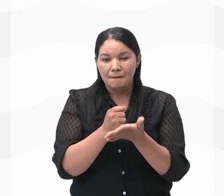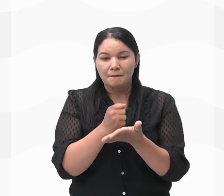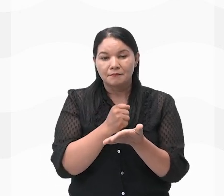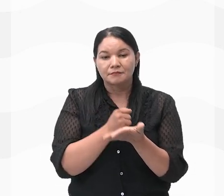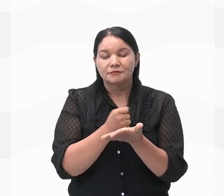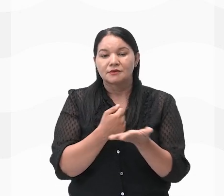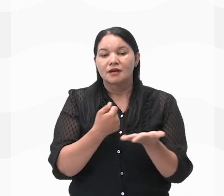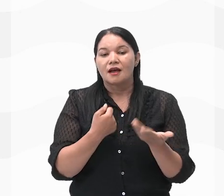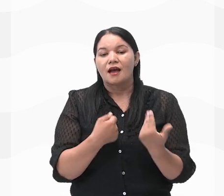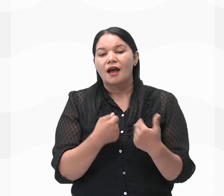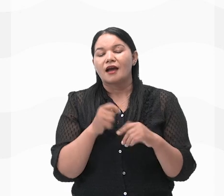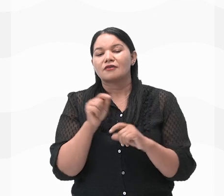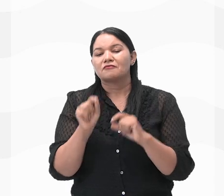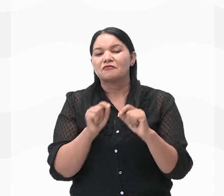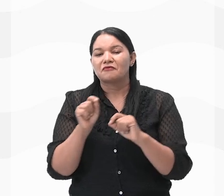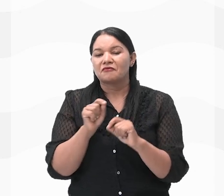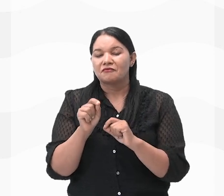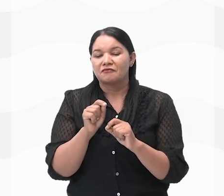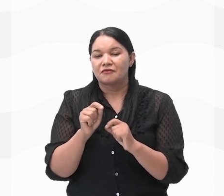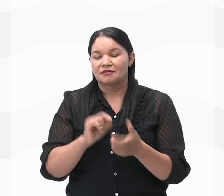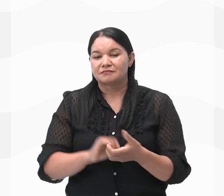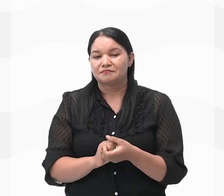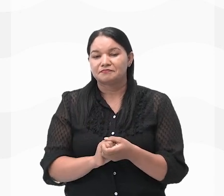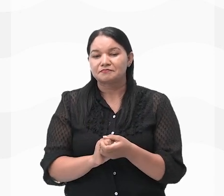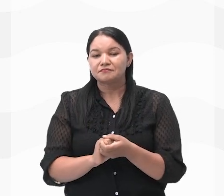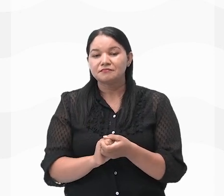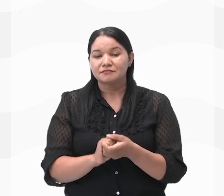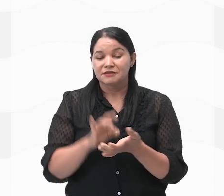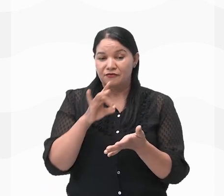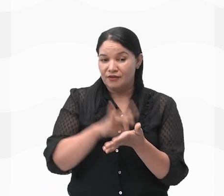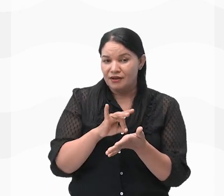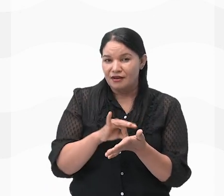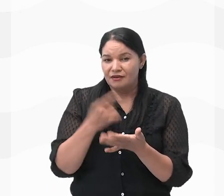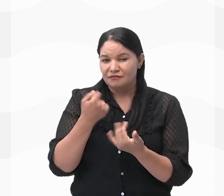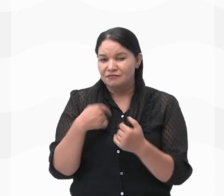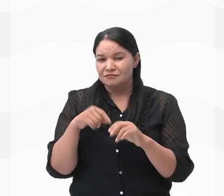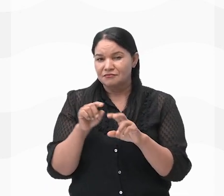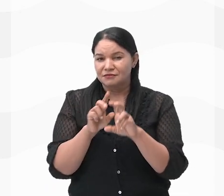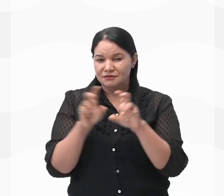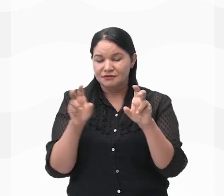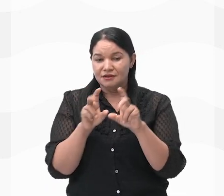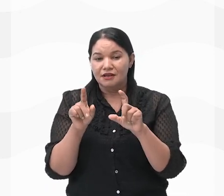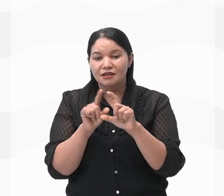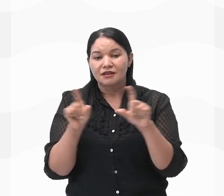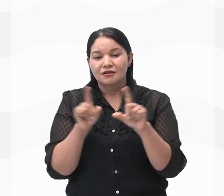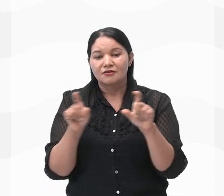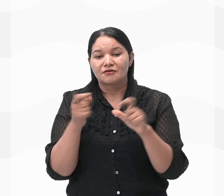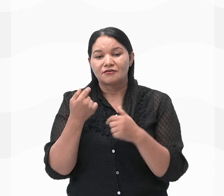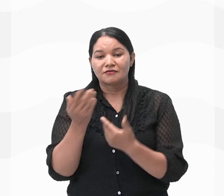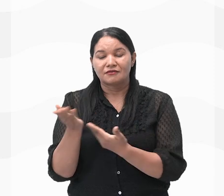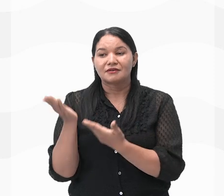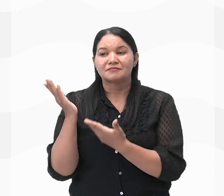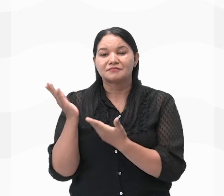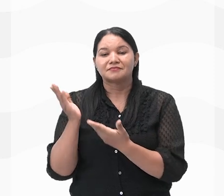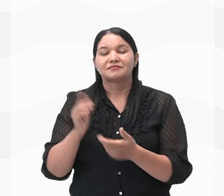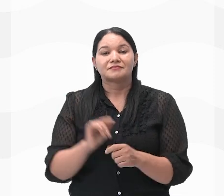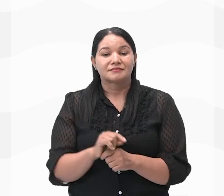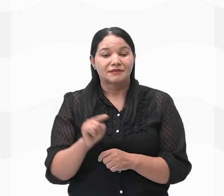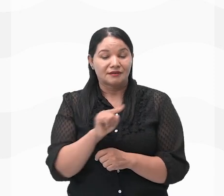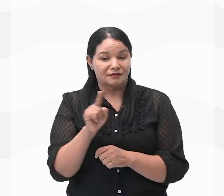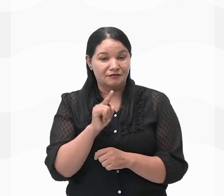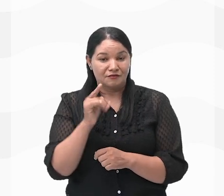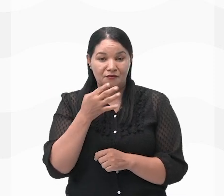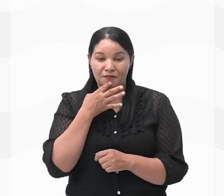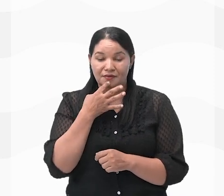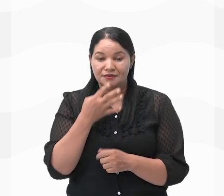essa imagem. A manchete diz o seguinte, ó, Shirley Botelho, vocês reconhecem aí na imagem quem é? A